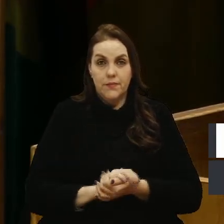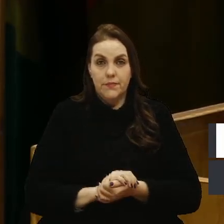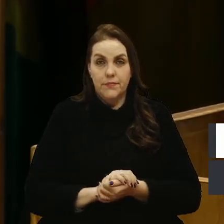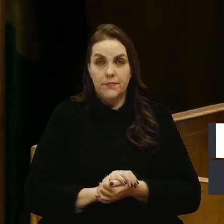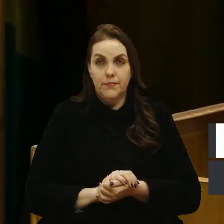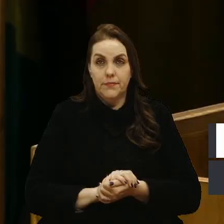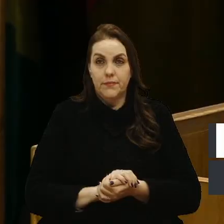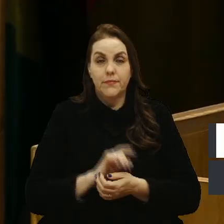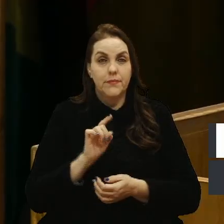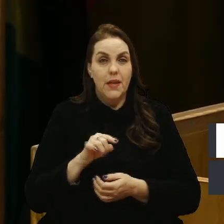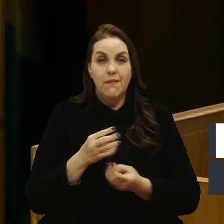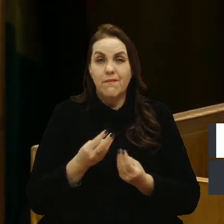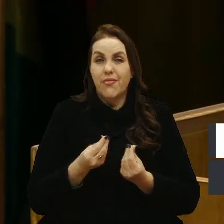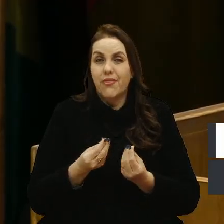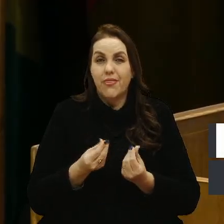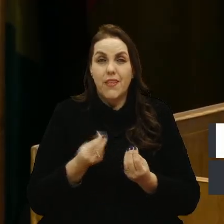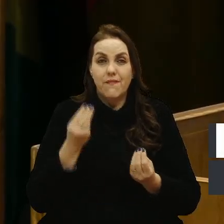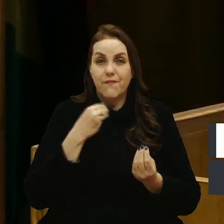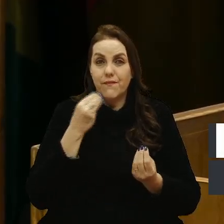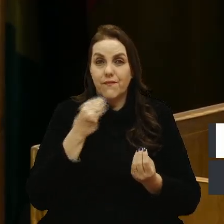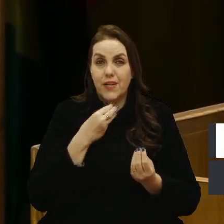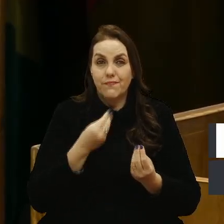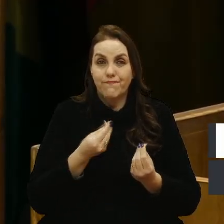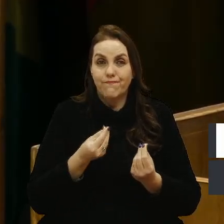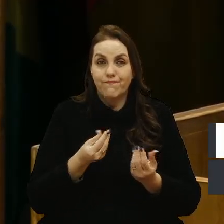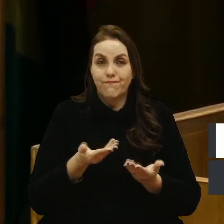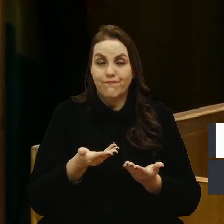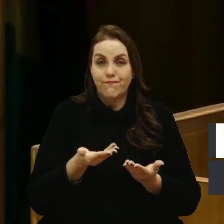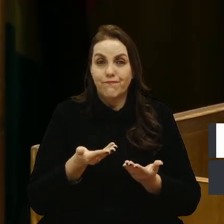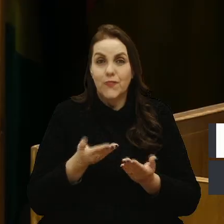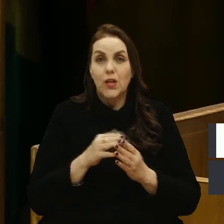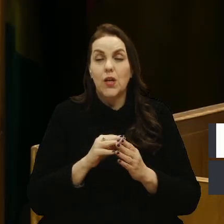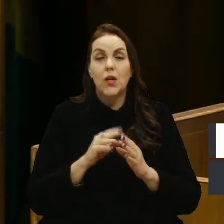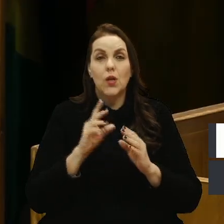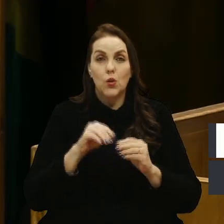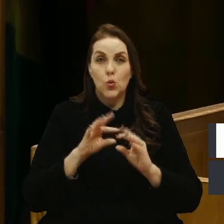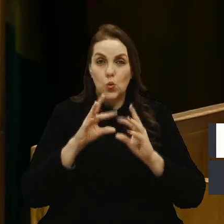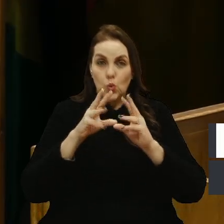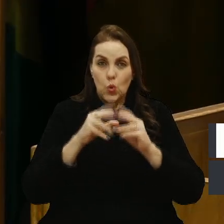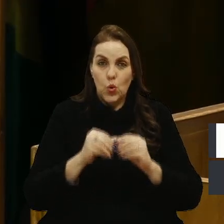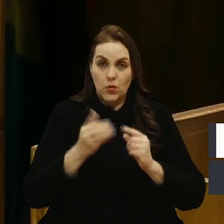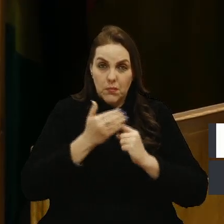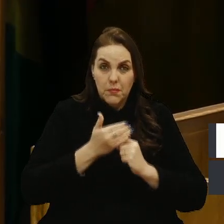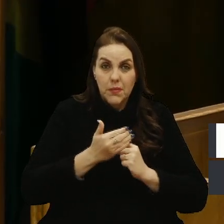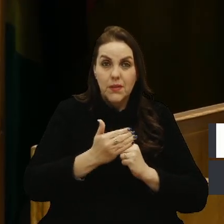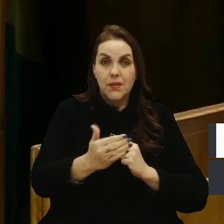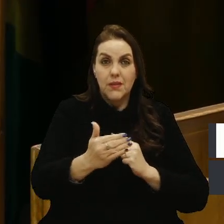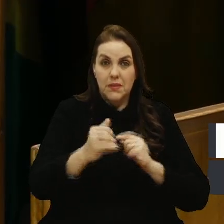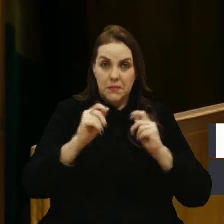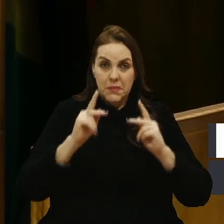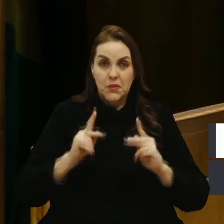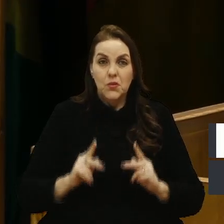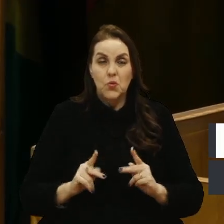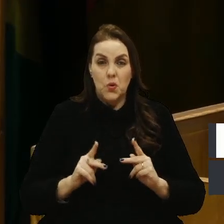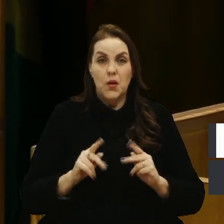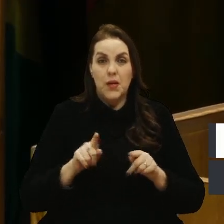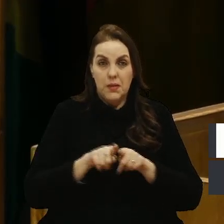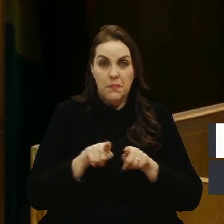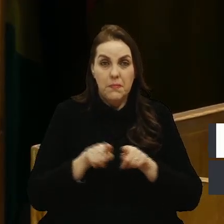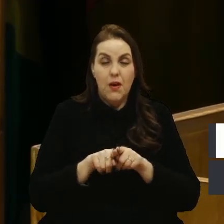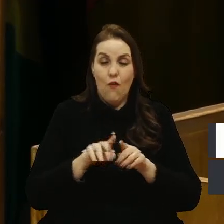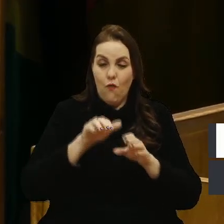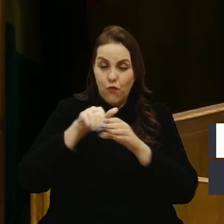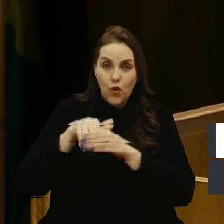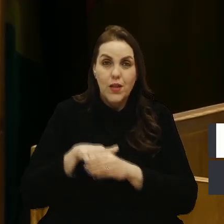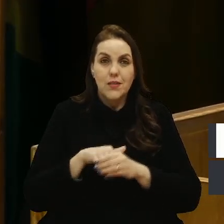Isso é muito frágil. Você coloca todo um pleito, uma votação